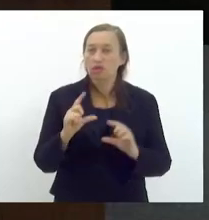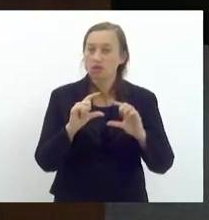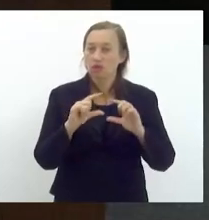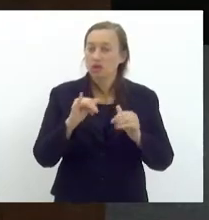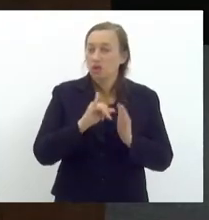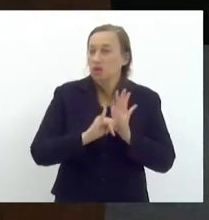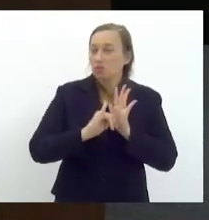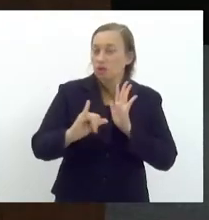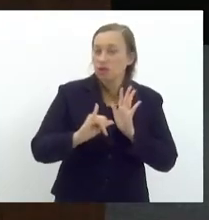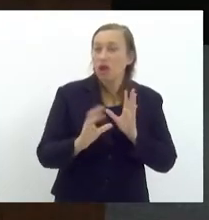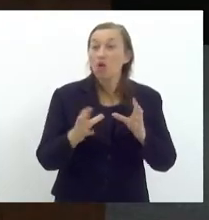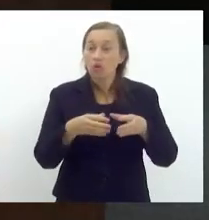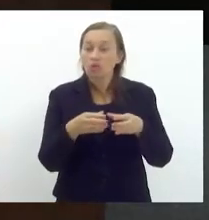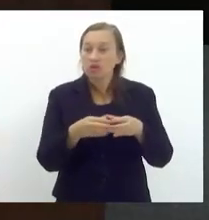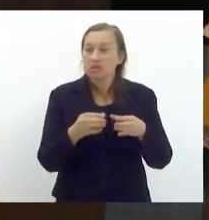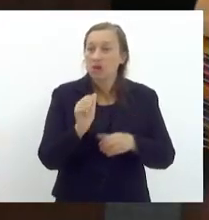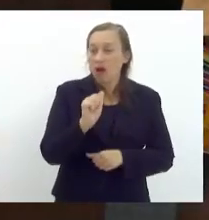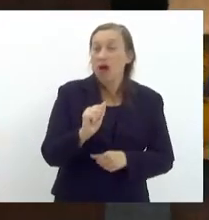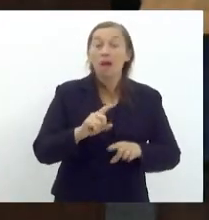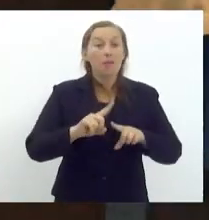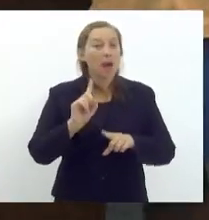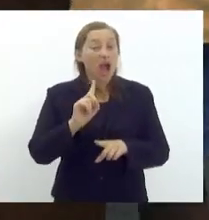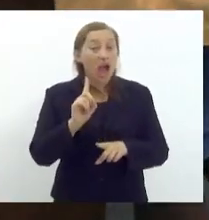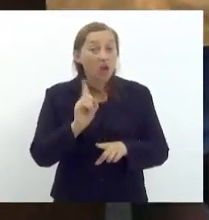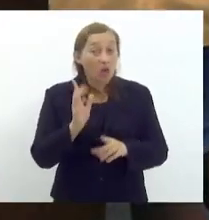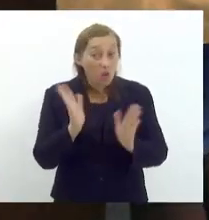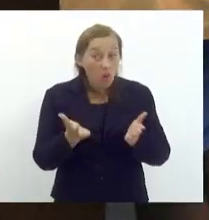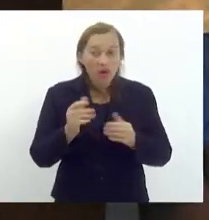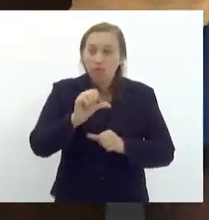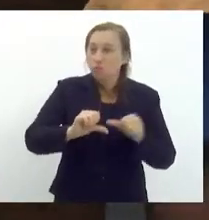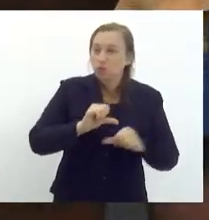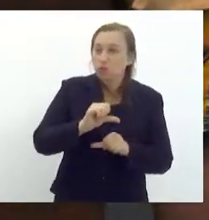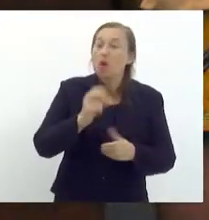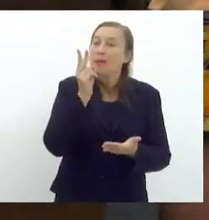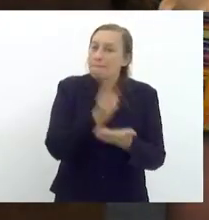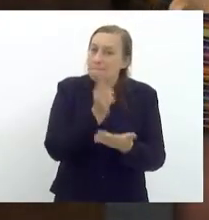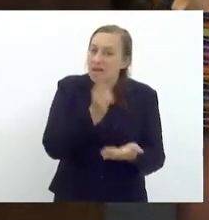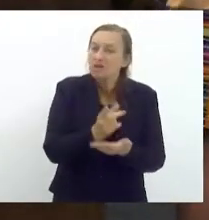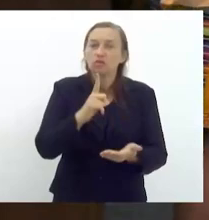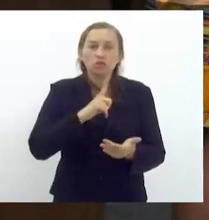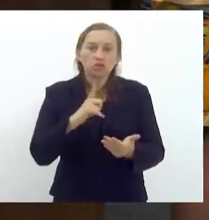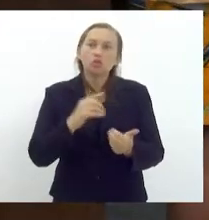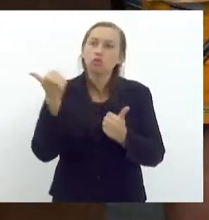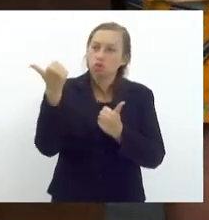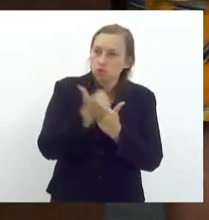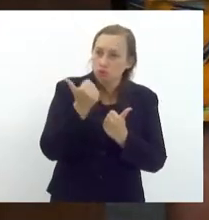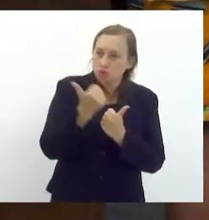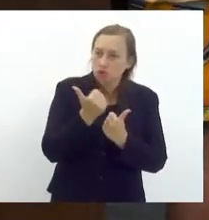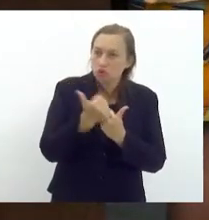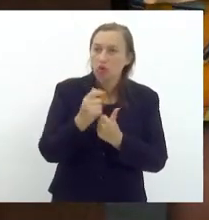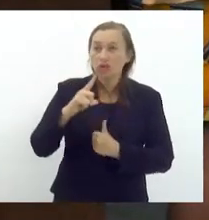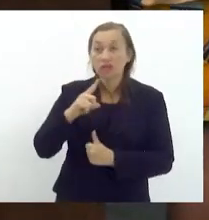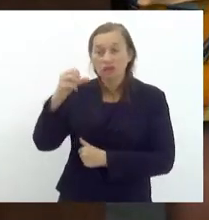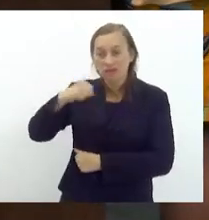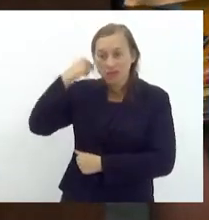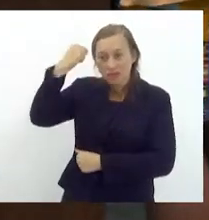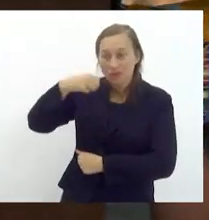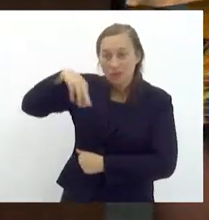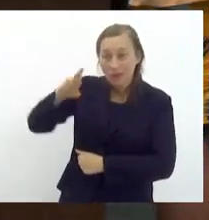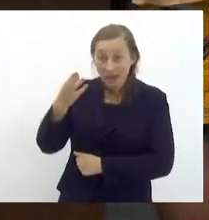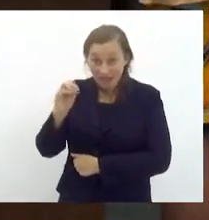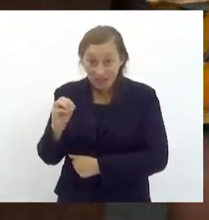da comissão tá agora já não é mais assim mesmo quando tem um substitutivo que o nosso Senador Marquinho